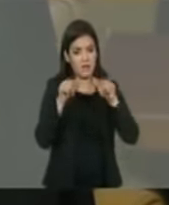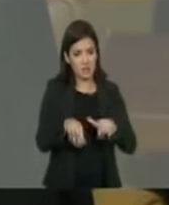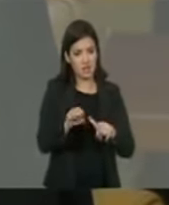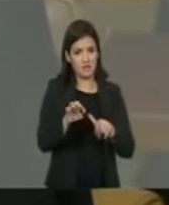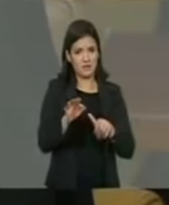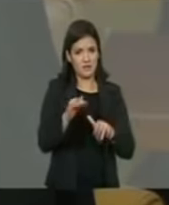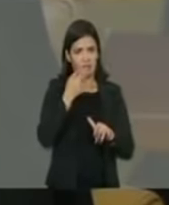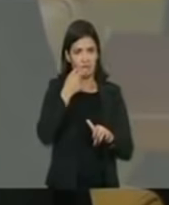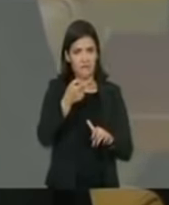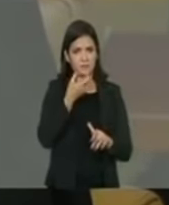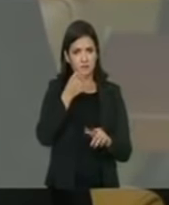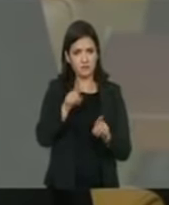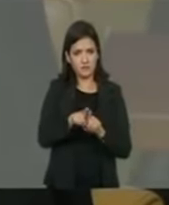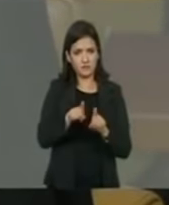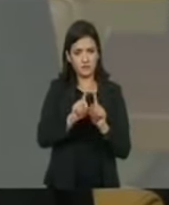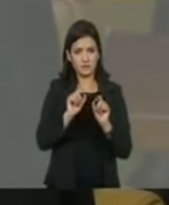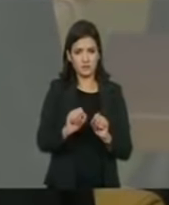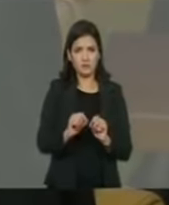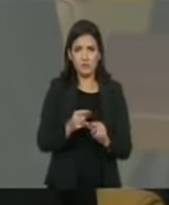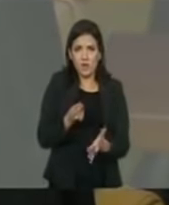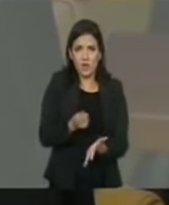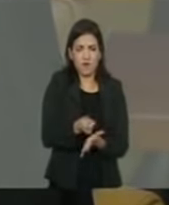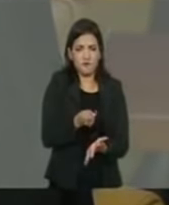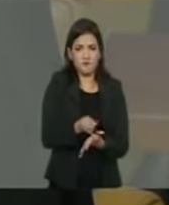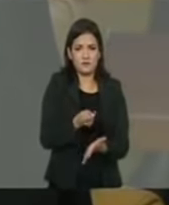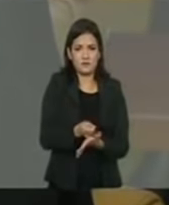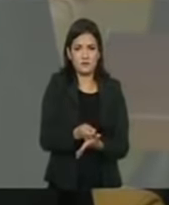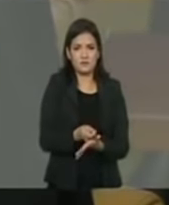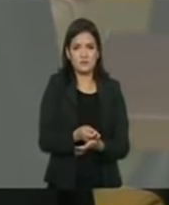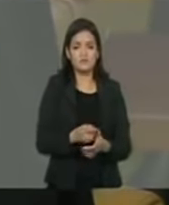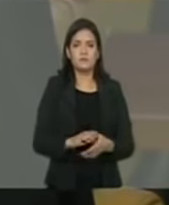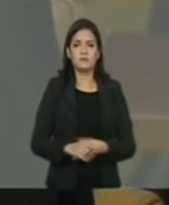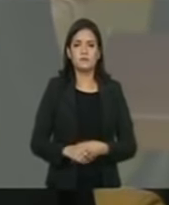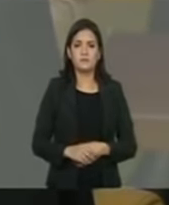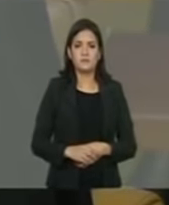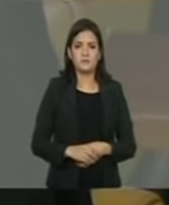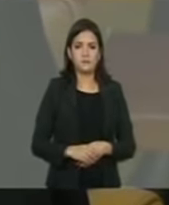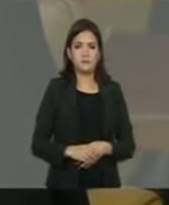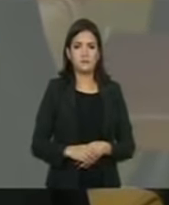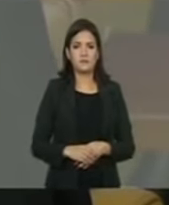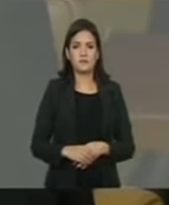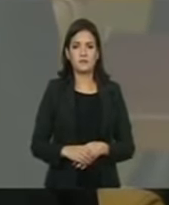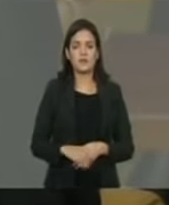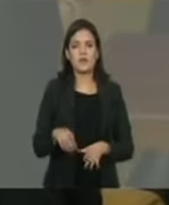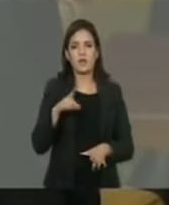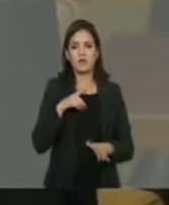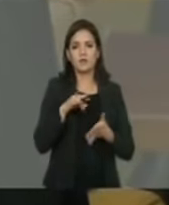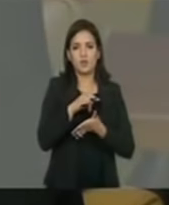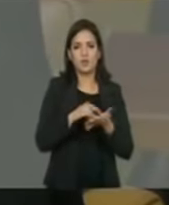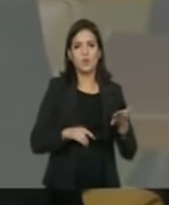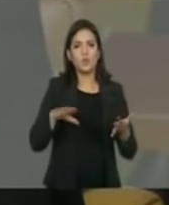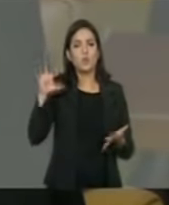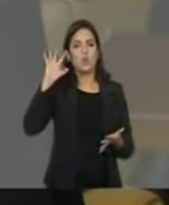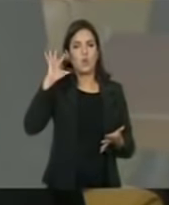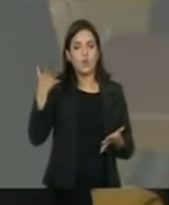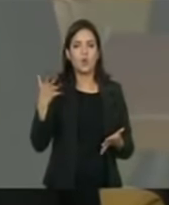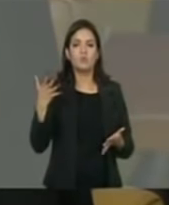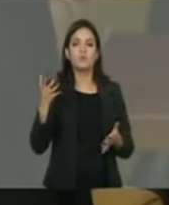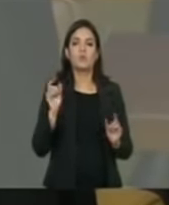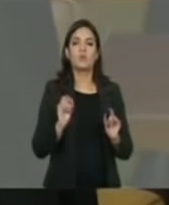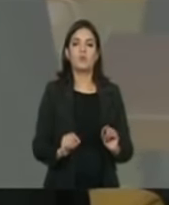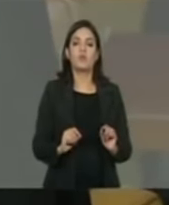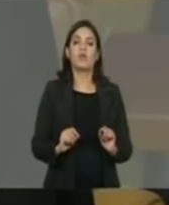bem por isso com particular veemência e menciona 11 uma corda que o qual fui relator que aspas